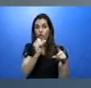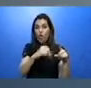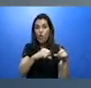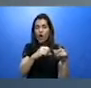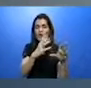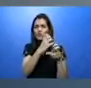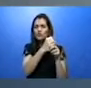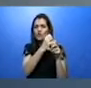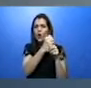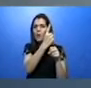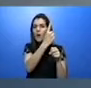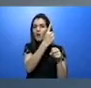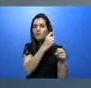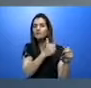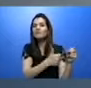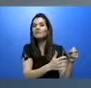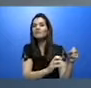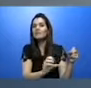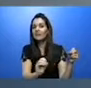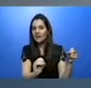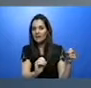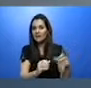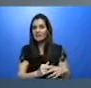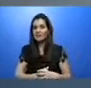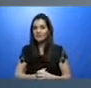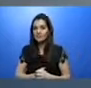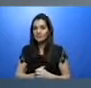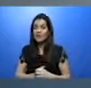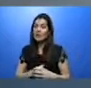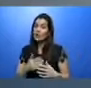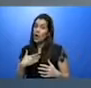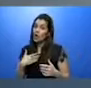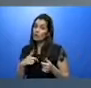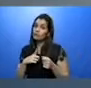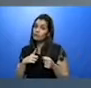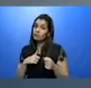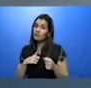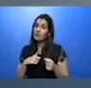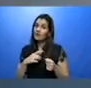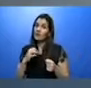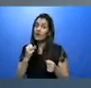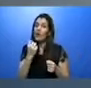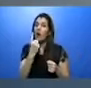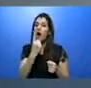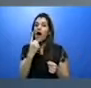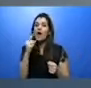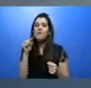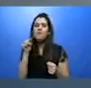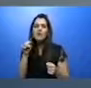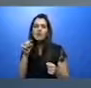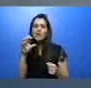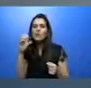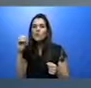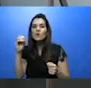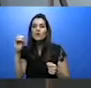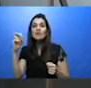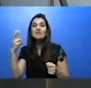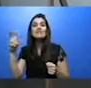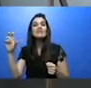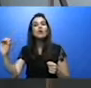1, 10. Então, eu tenho aqui, olha, 1.050. 1.050 o